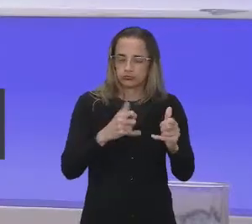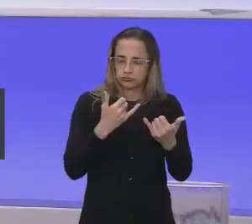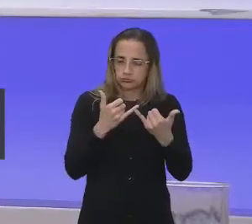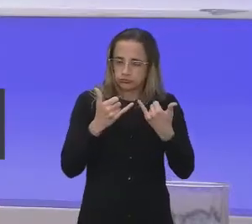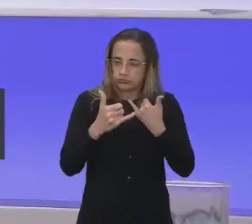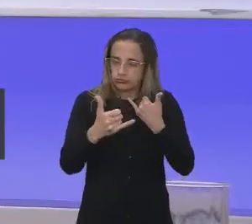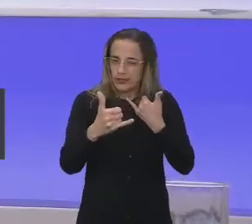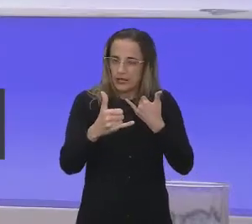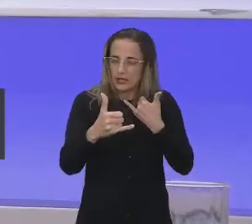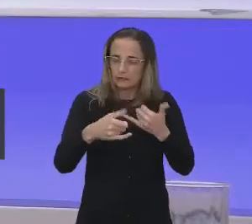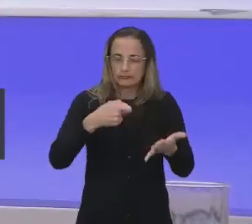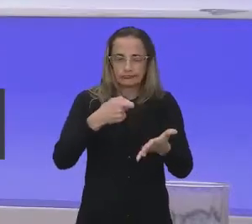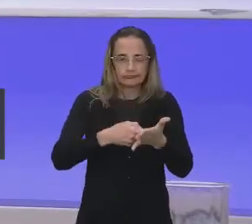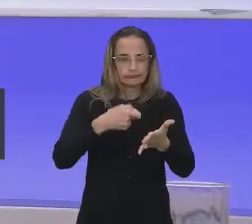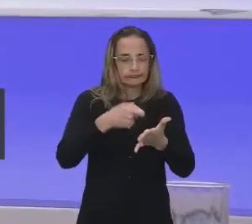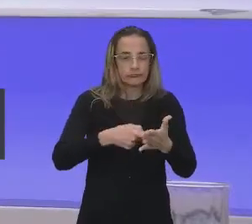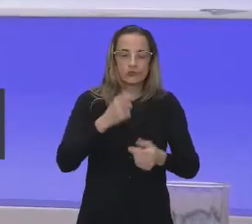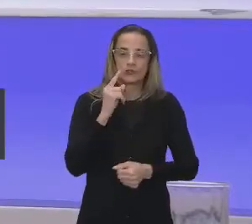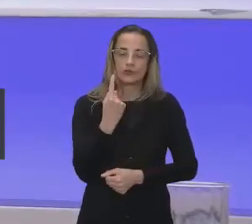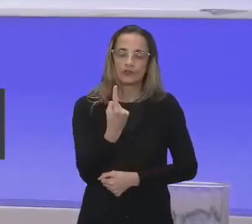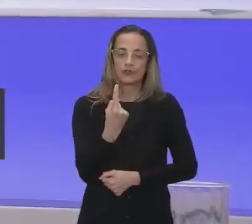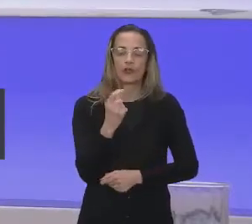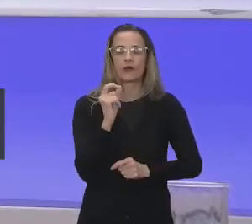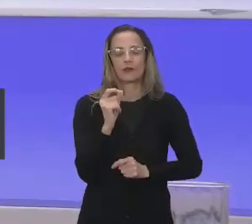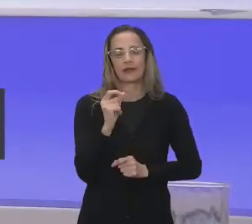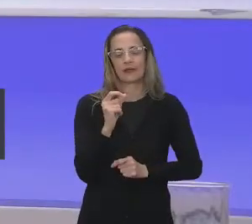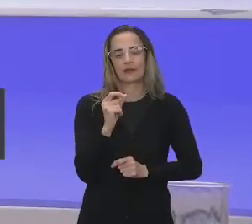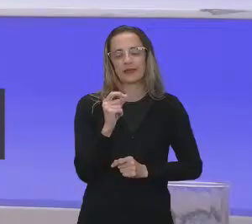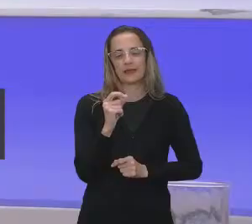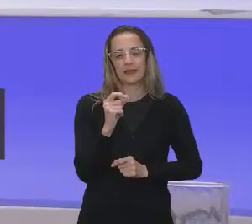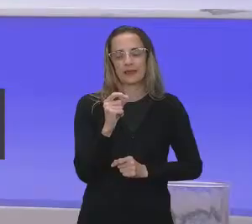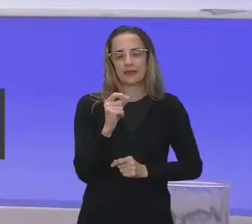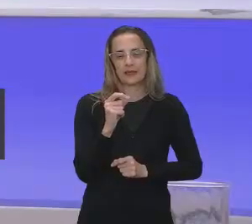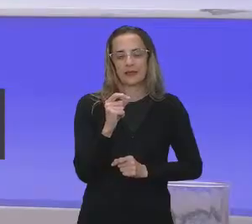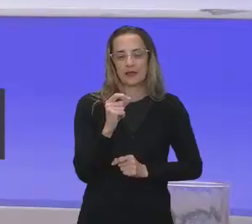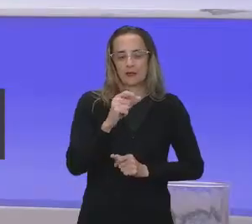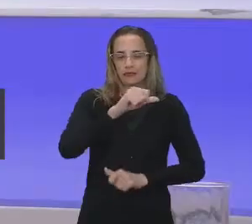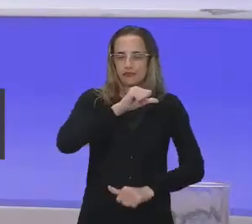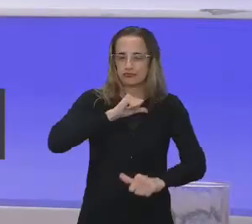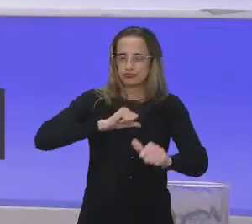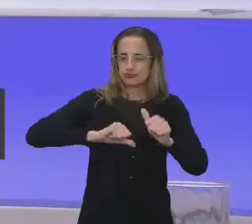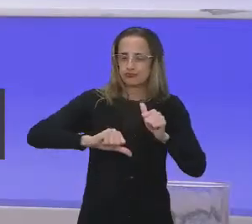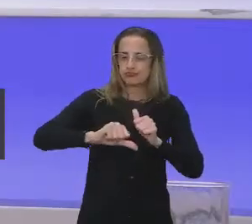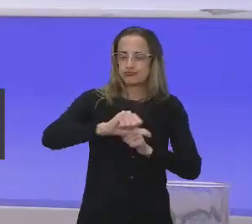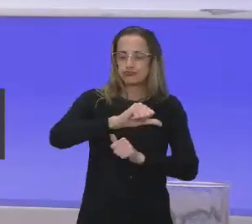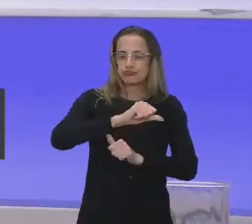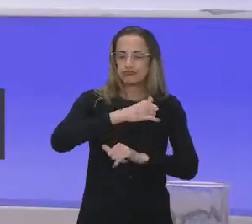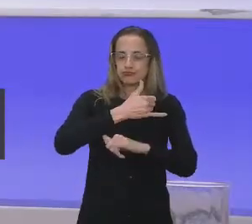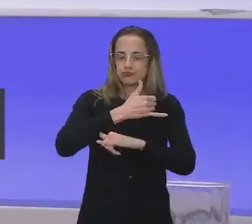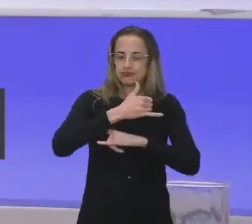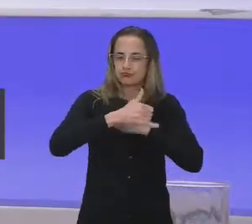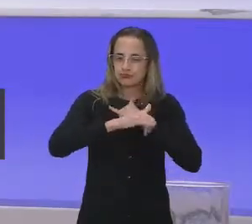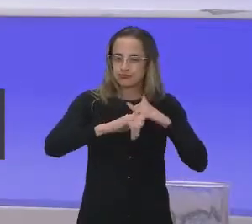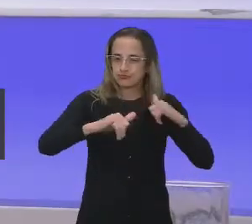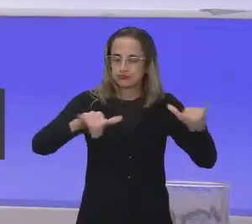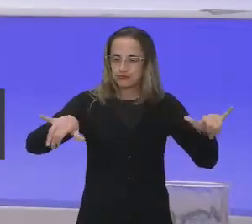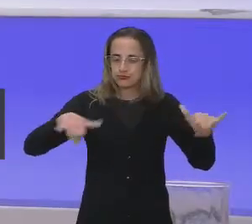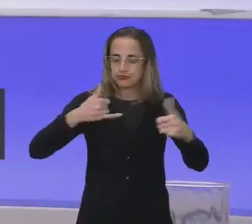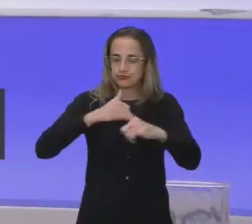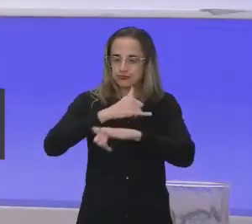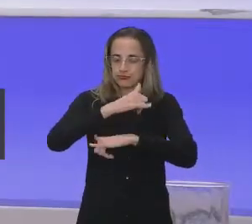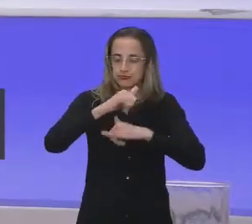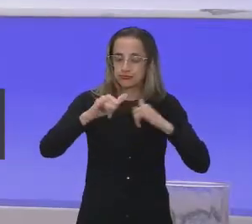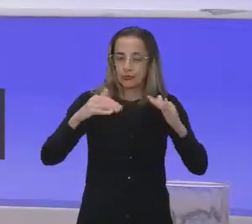elétrico, um dos desafios é as fontes transitórias de energia, como o caso da